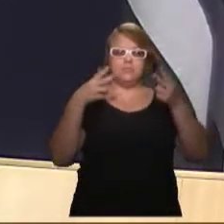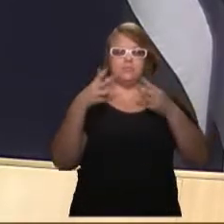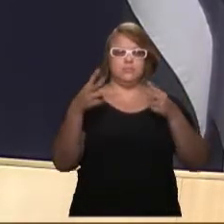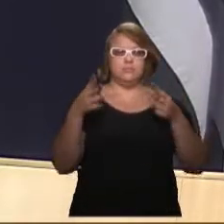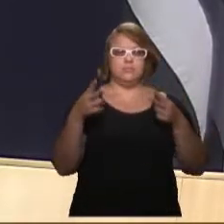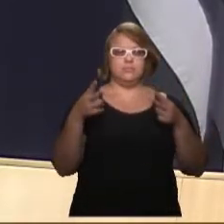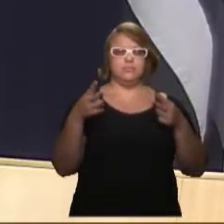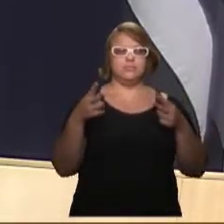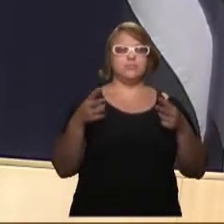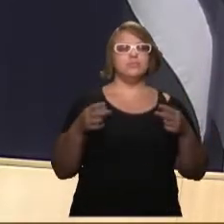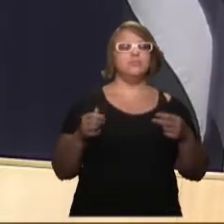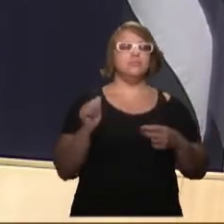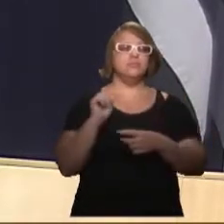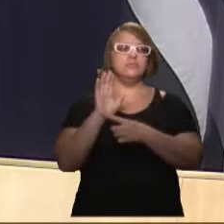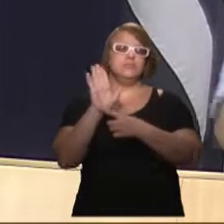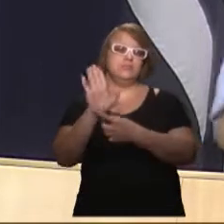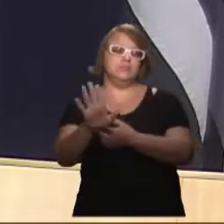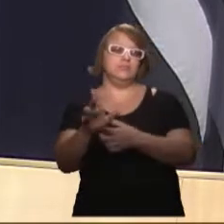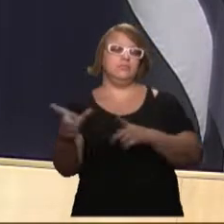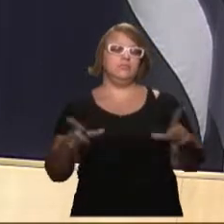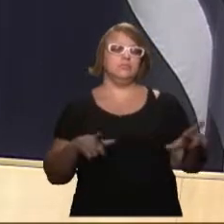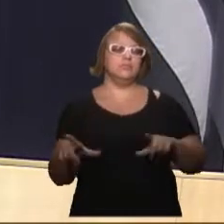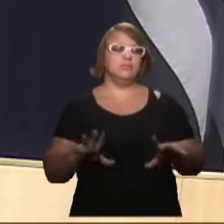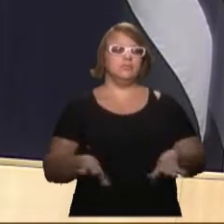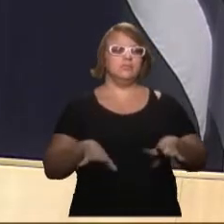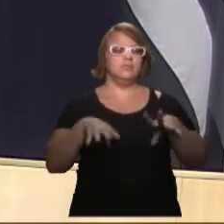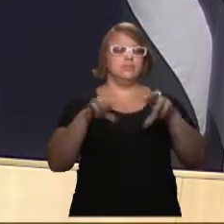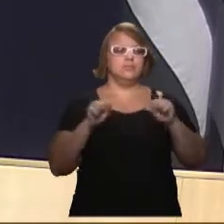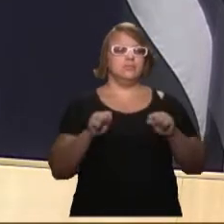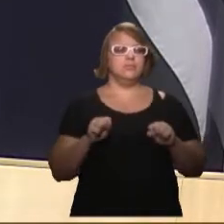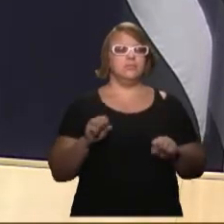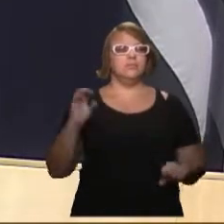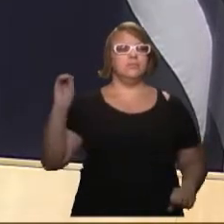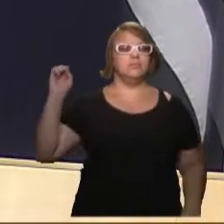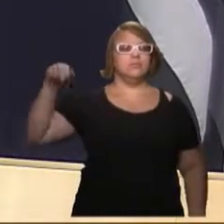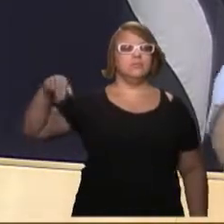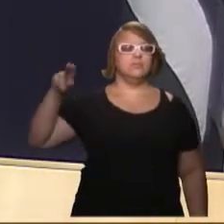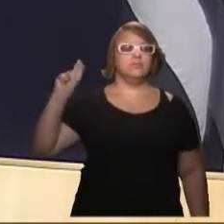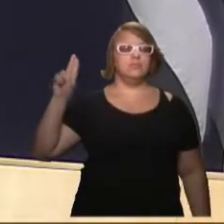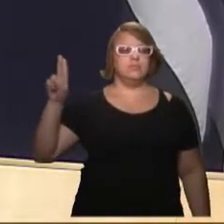qual é o papel da Câmara. Nós estamos falando o seguinte, que a ONU definiu